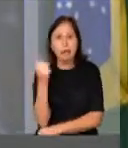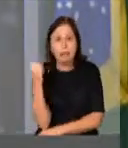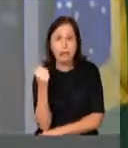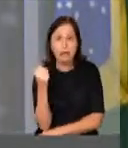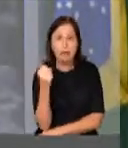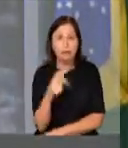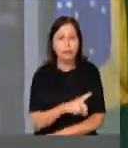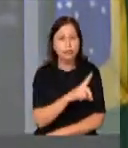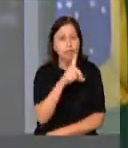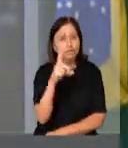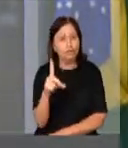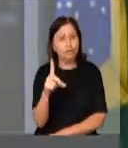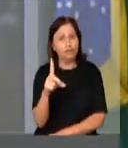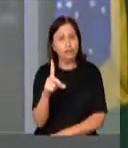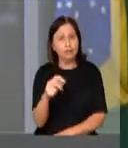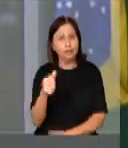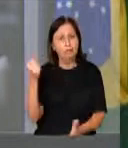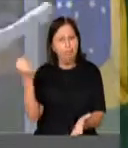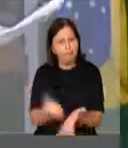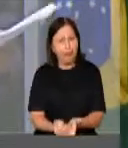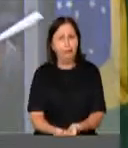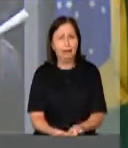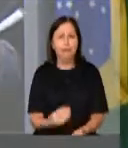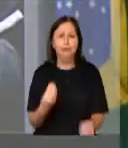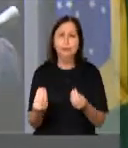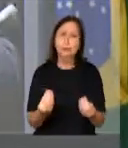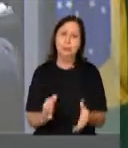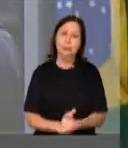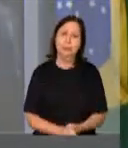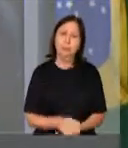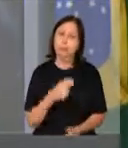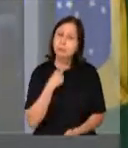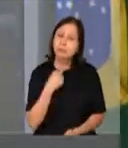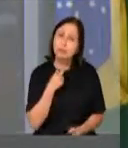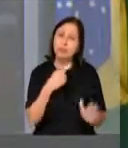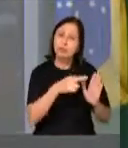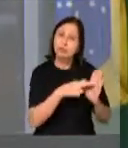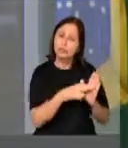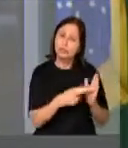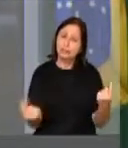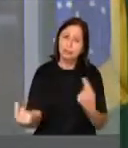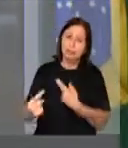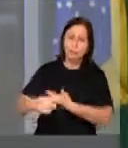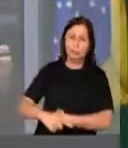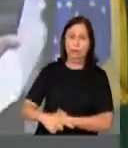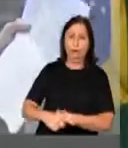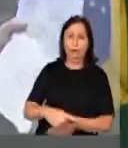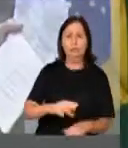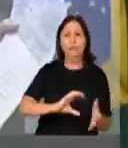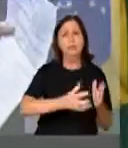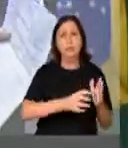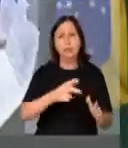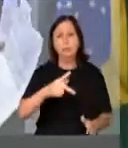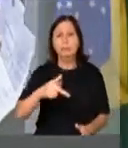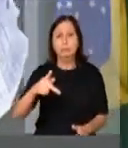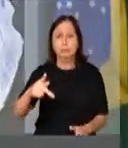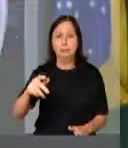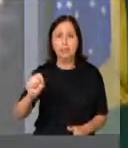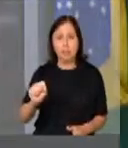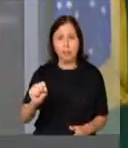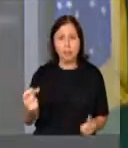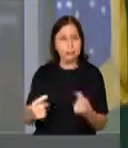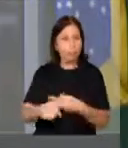marcada. Eu não posso ter data marcada para um princípio. Não sou contra, e nós do PPS não somos contra o